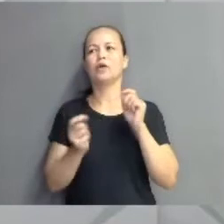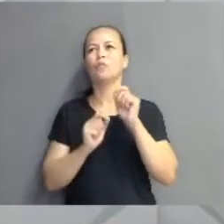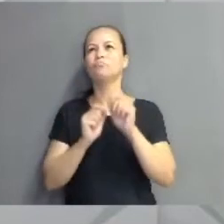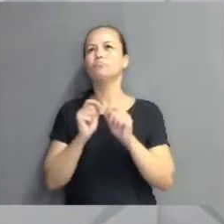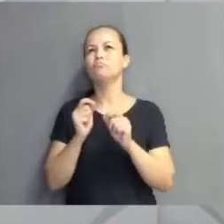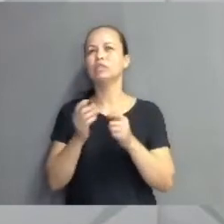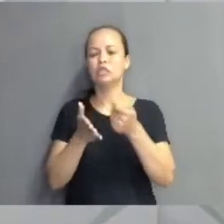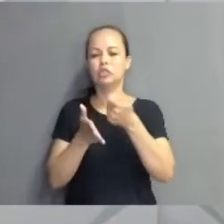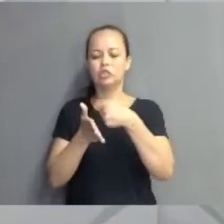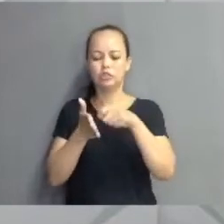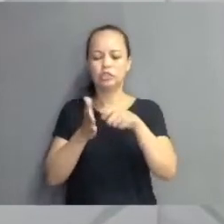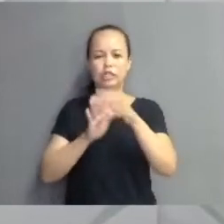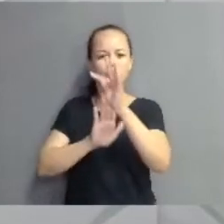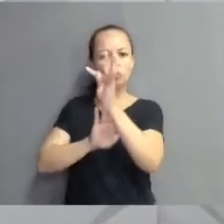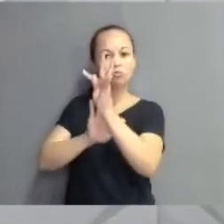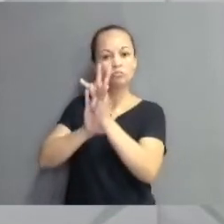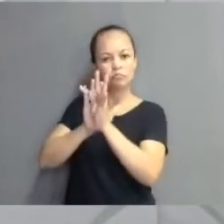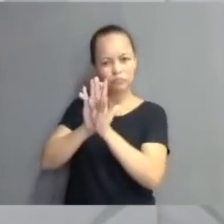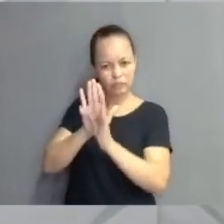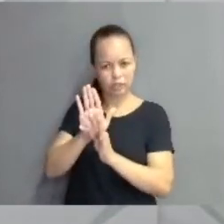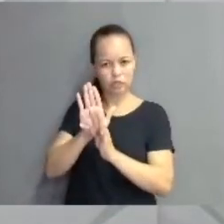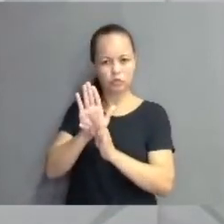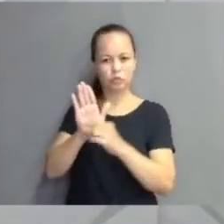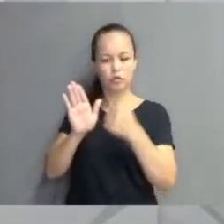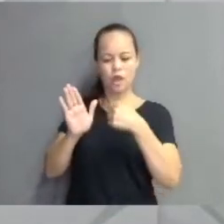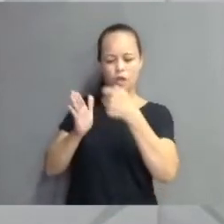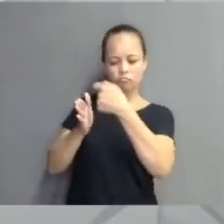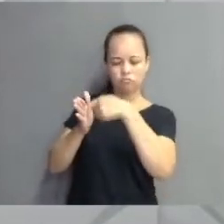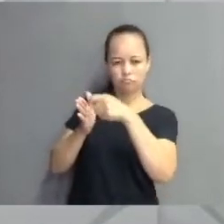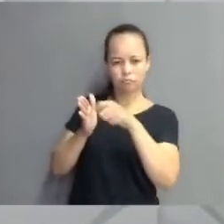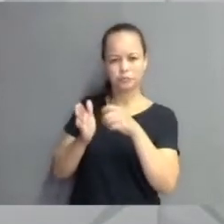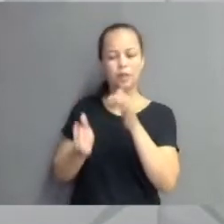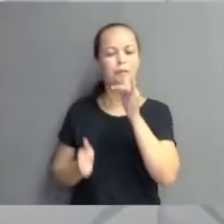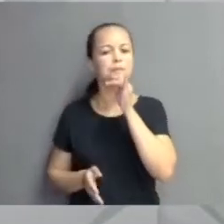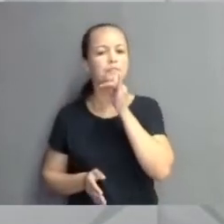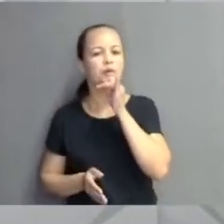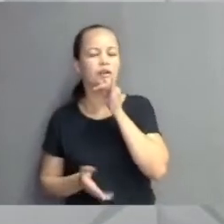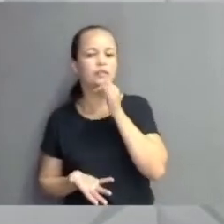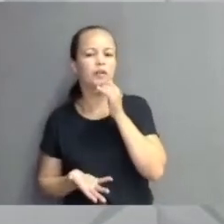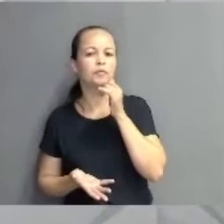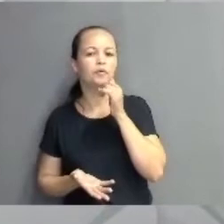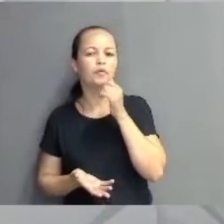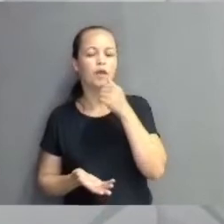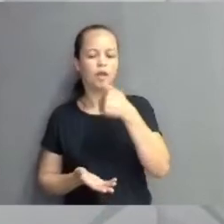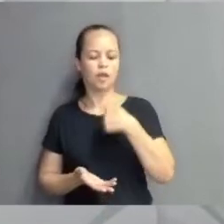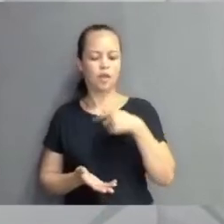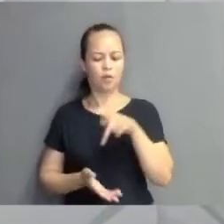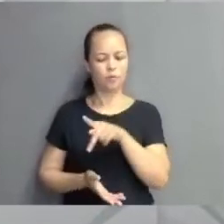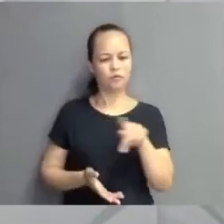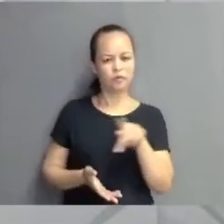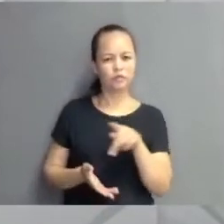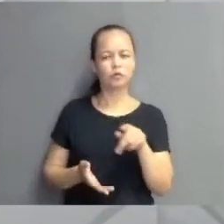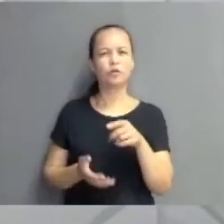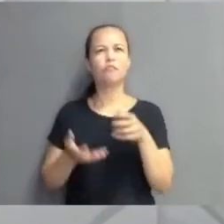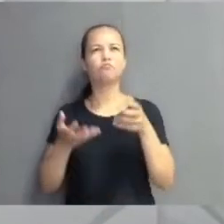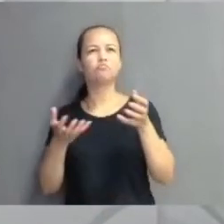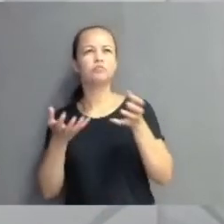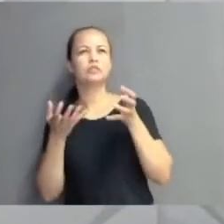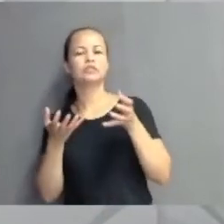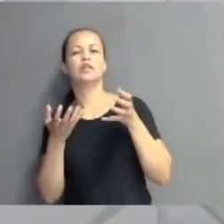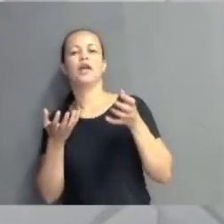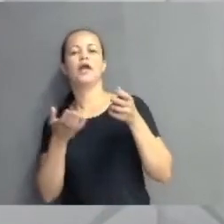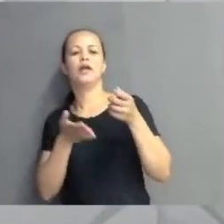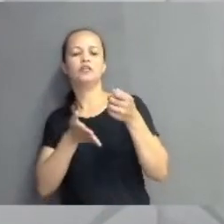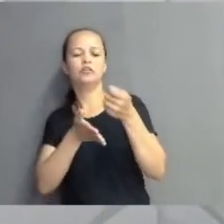tipo de texto que eu vou escrever por exemplo se eu professor na BA se eu quiser escrever